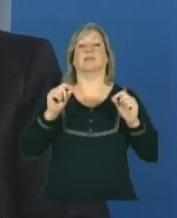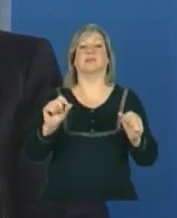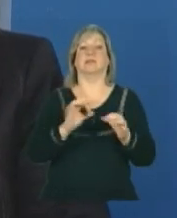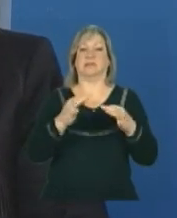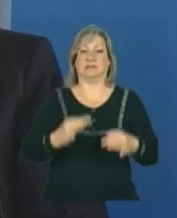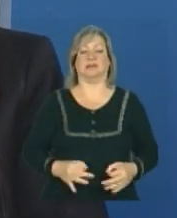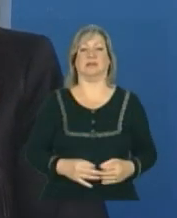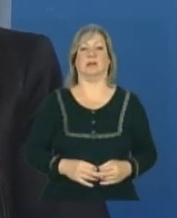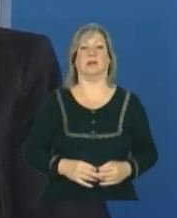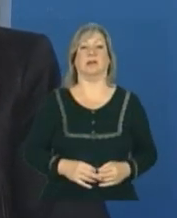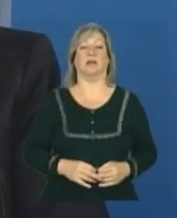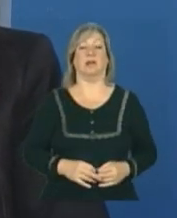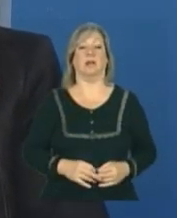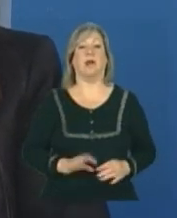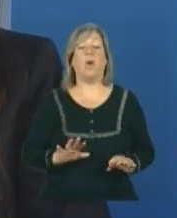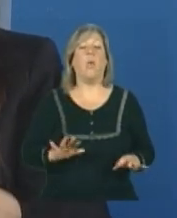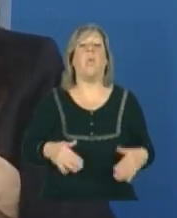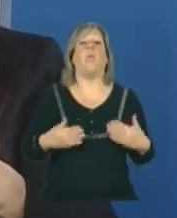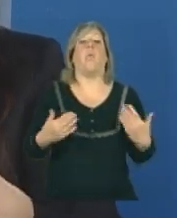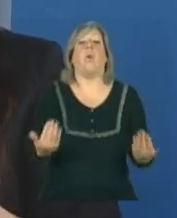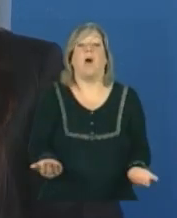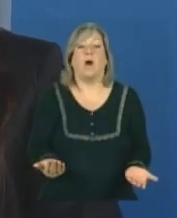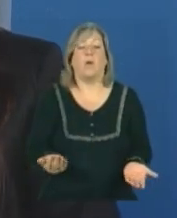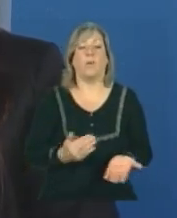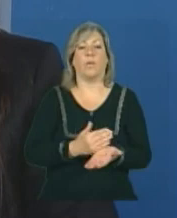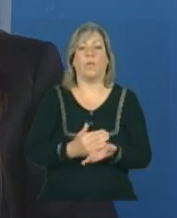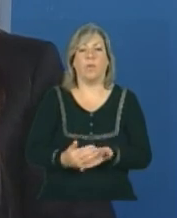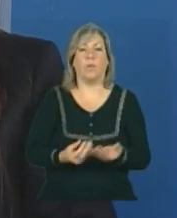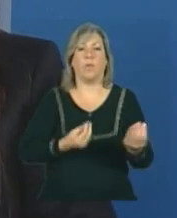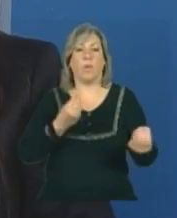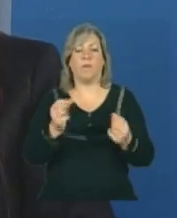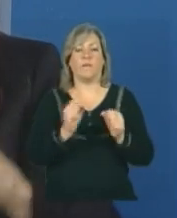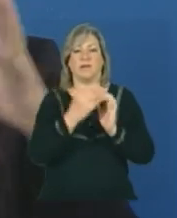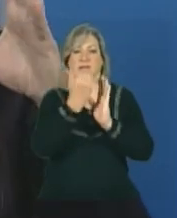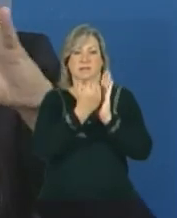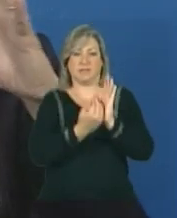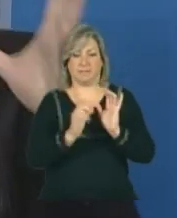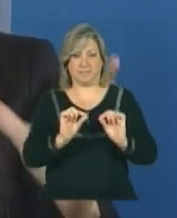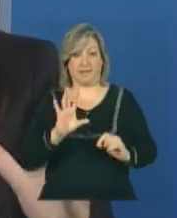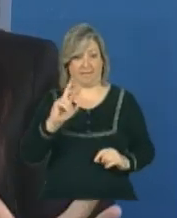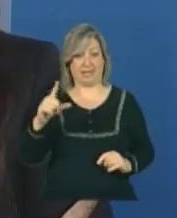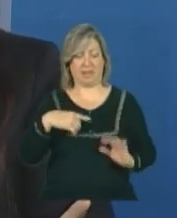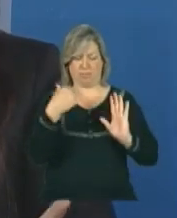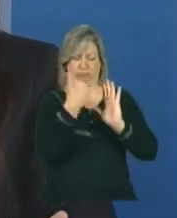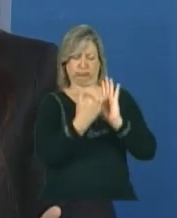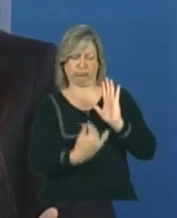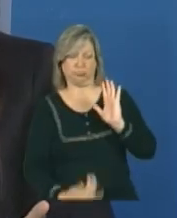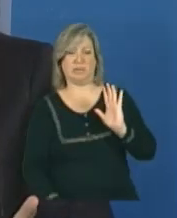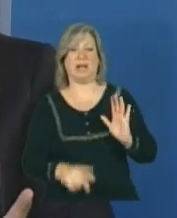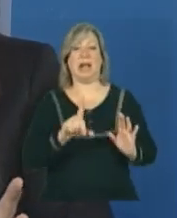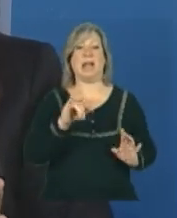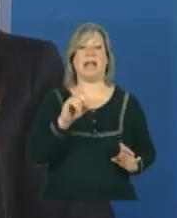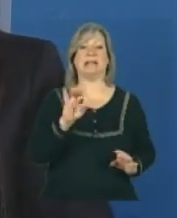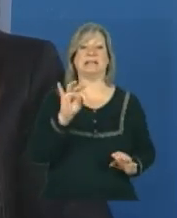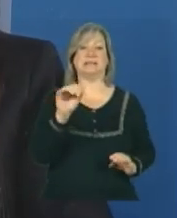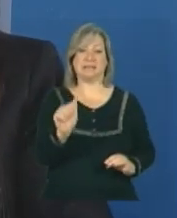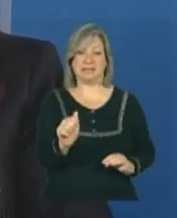nós vamos, quais são os passos, então, para classificar? Nós vamos ter aí uma lista, um rol de municípios,